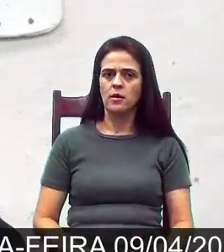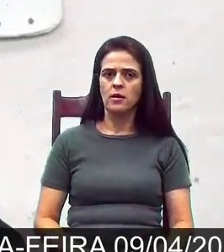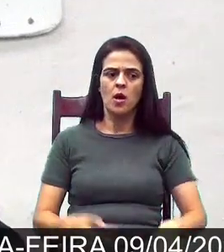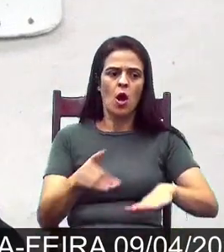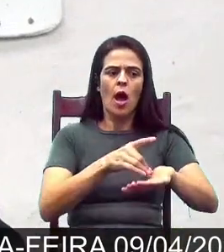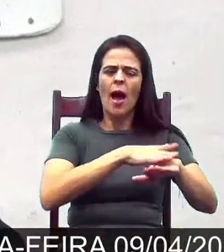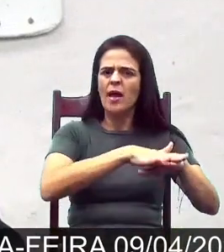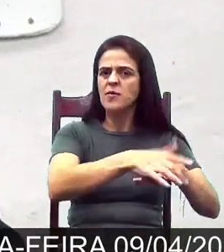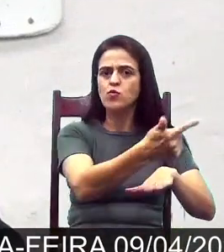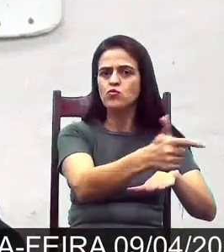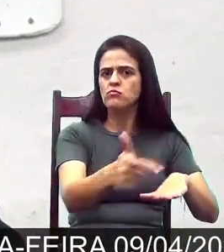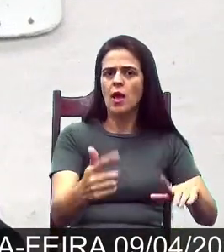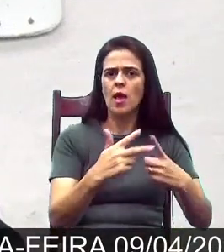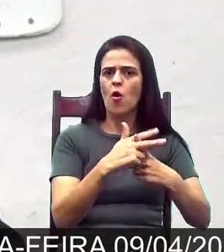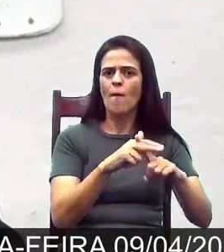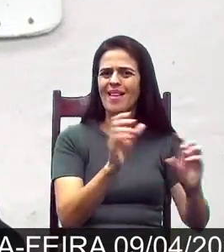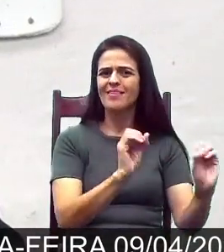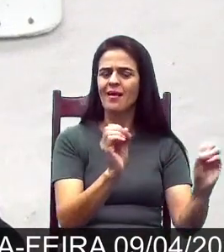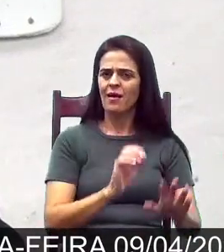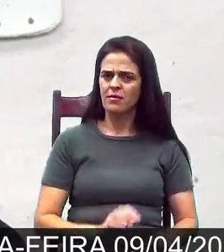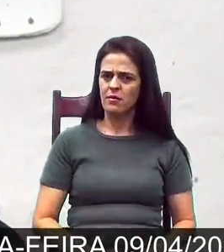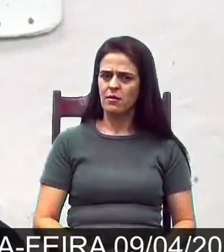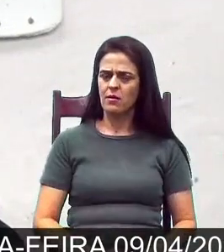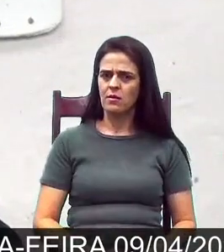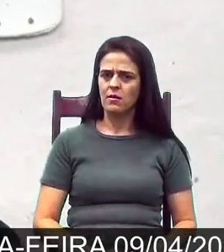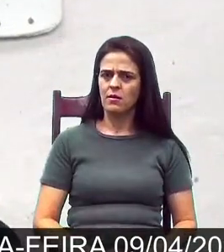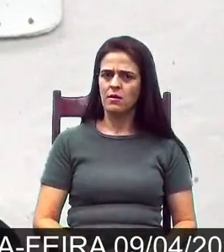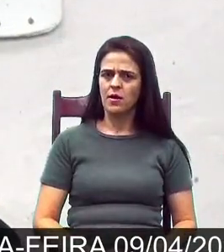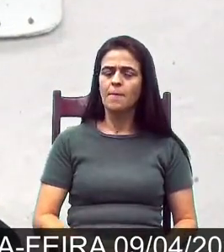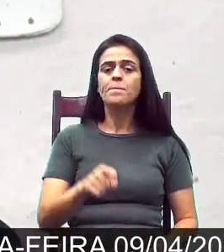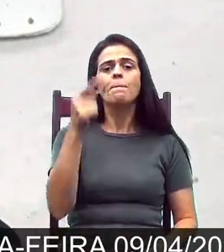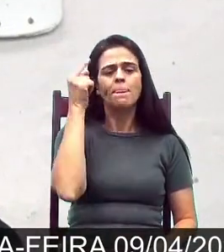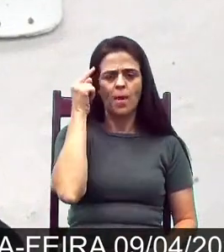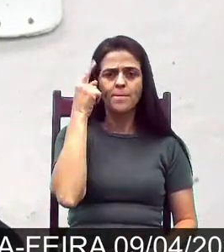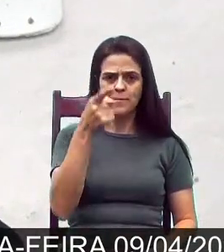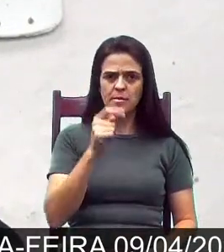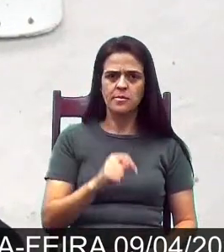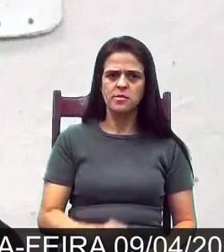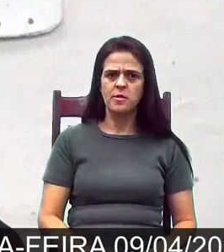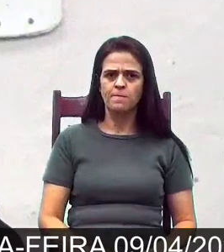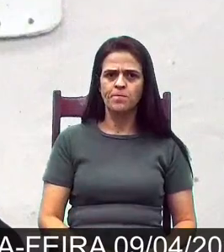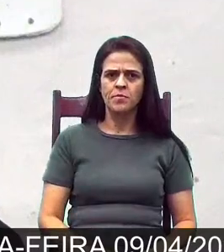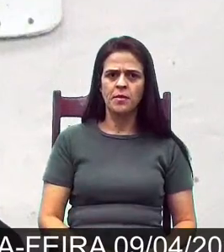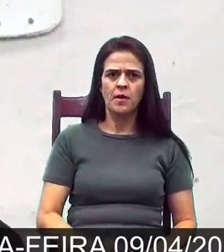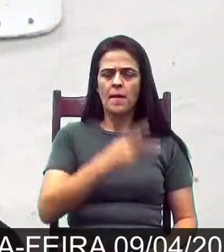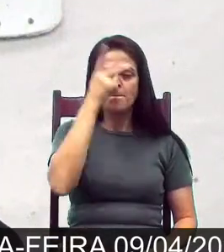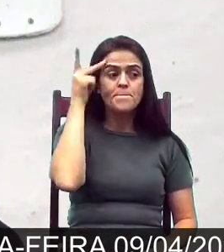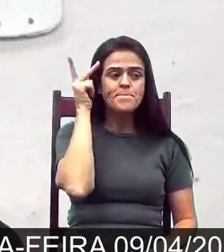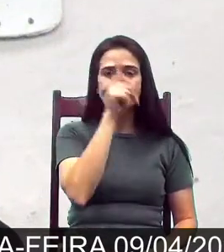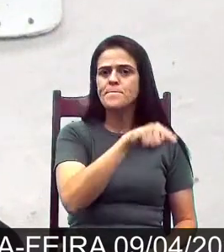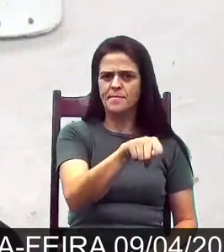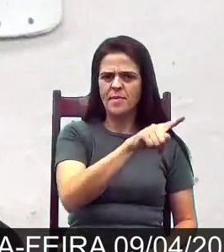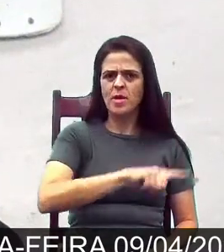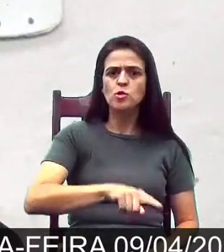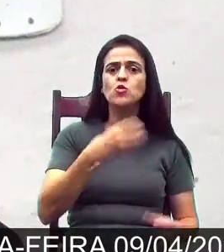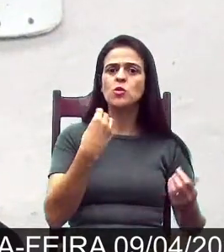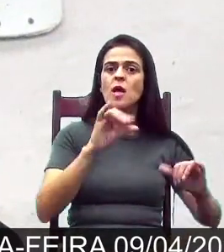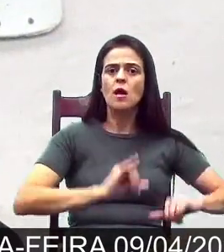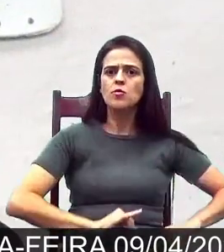faz o serviço que deve ser feito. Agora, isso aí, o cidadão não pode pagar esse